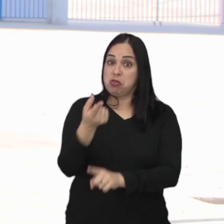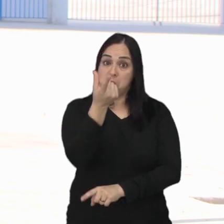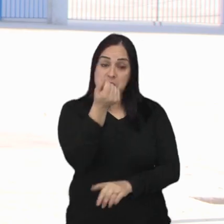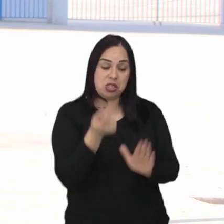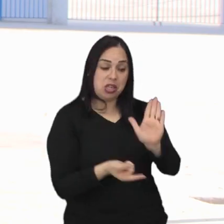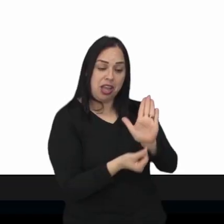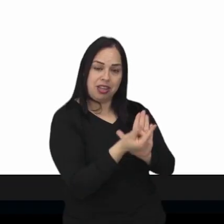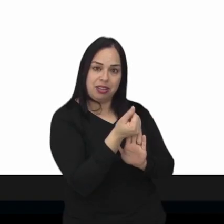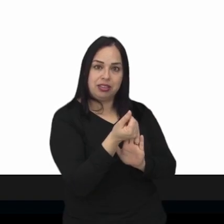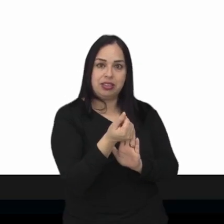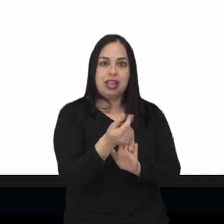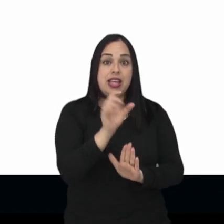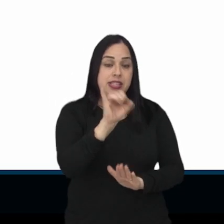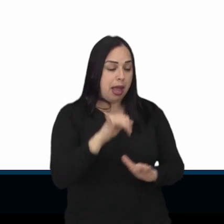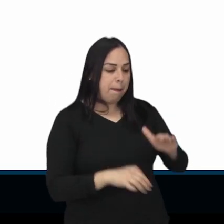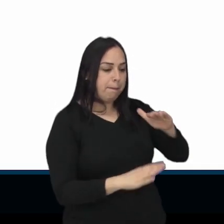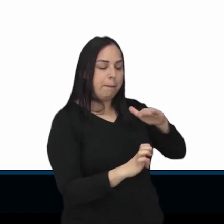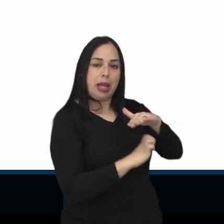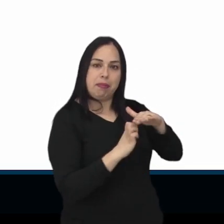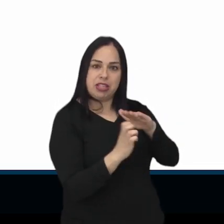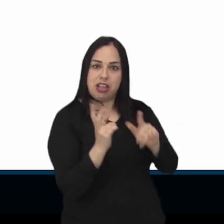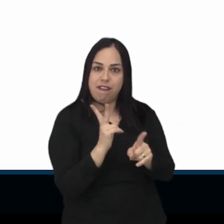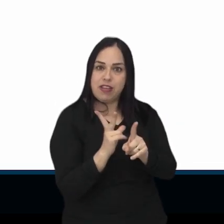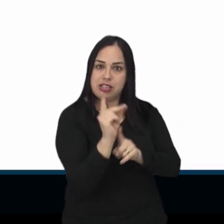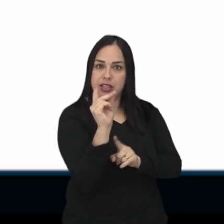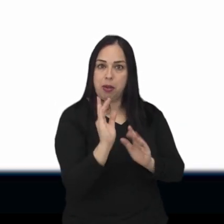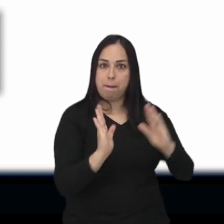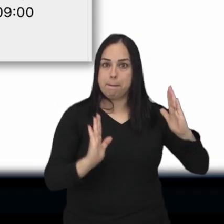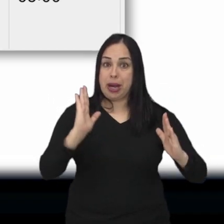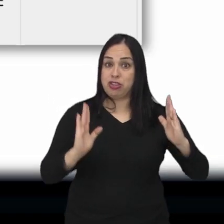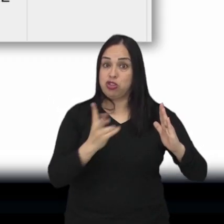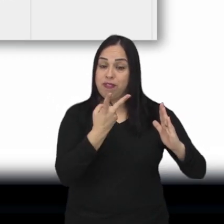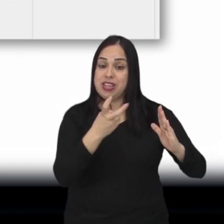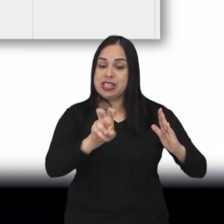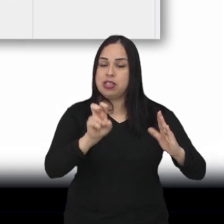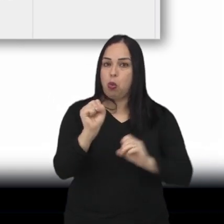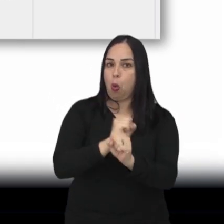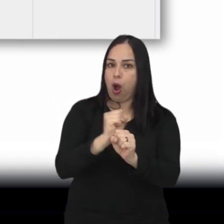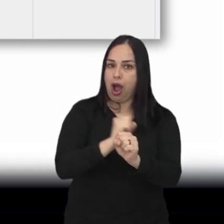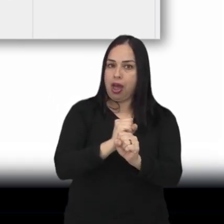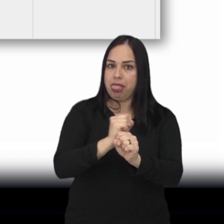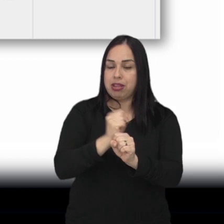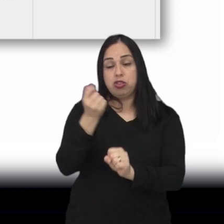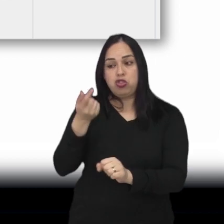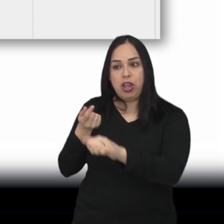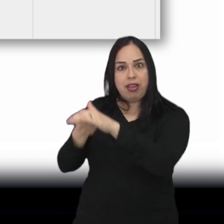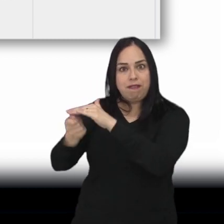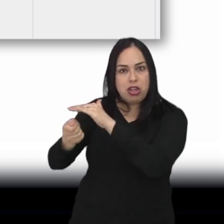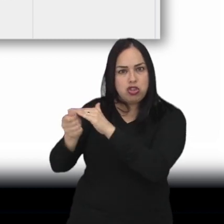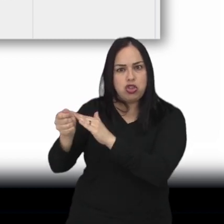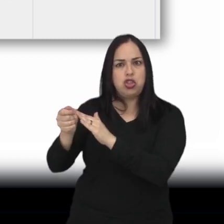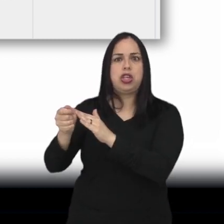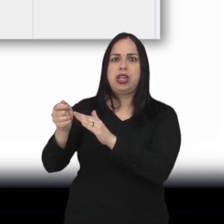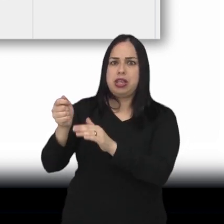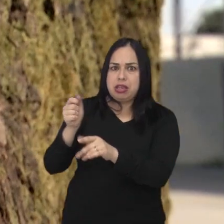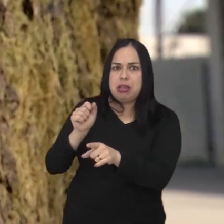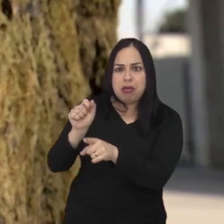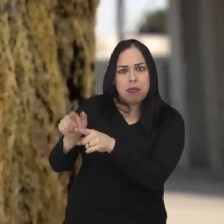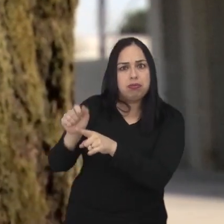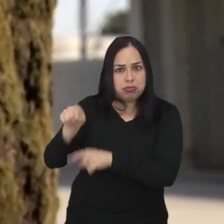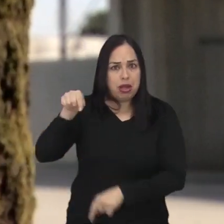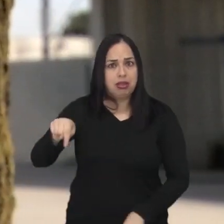público do município. A empresa que vencer a licitação terá o prazo de 25 anos para explorar comercialmente o local.